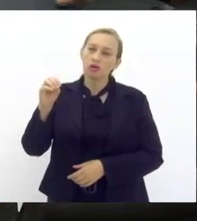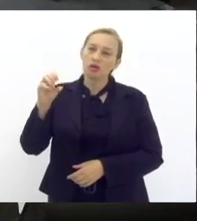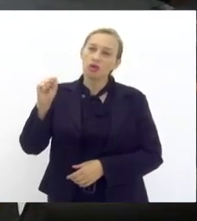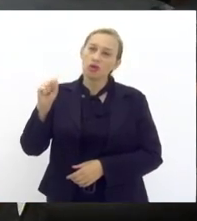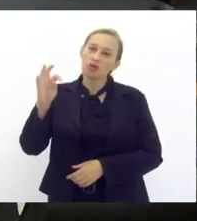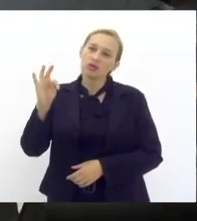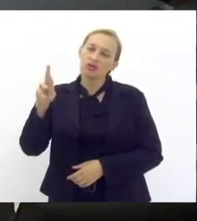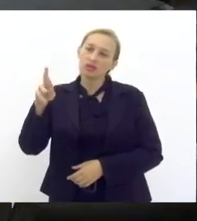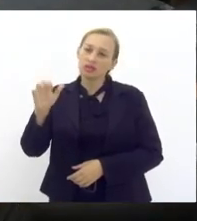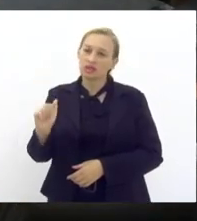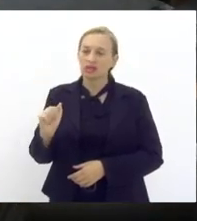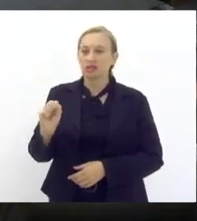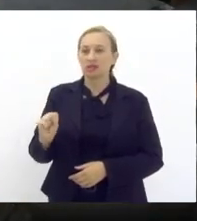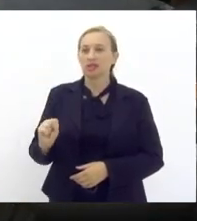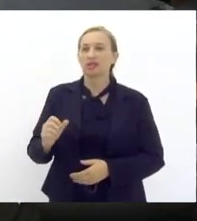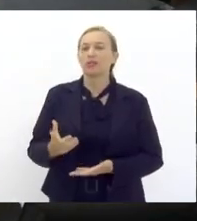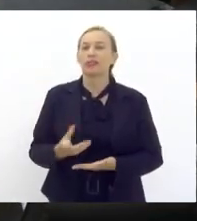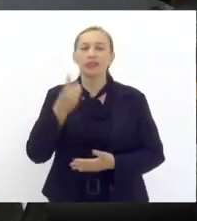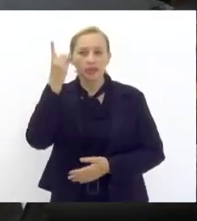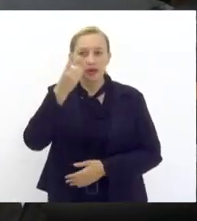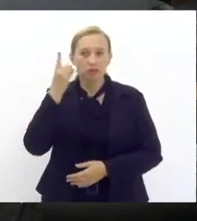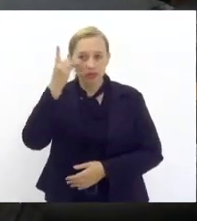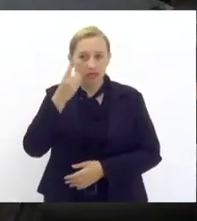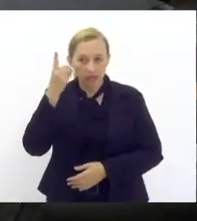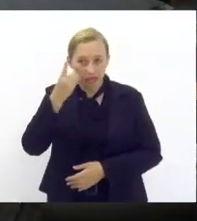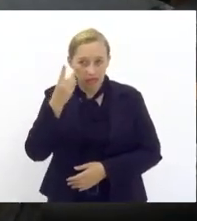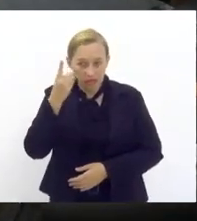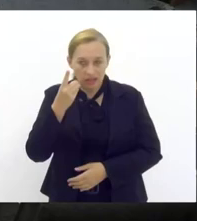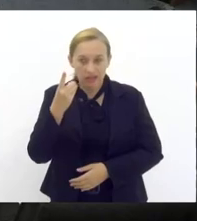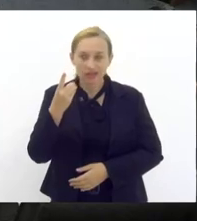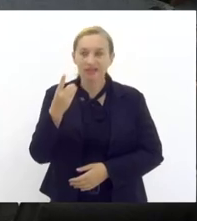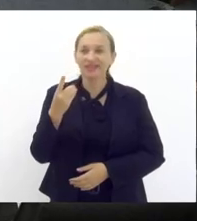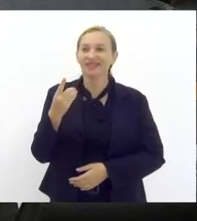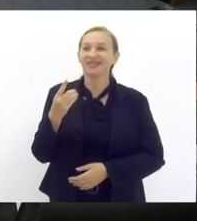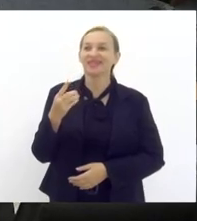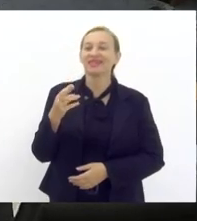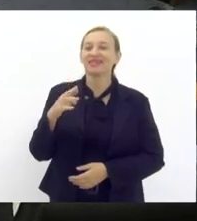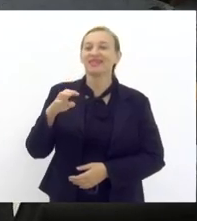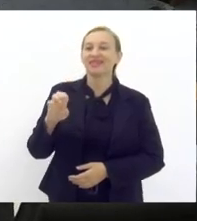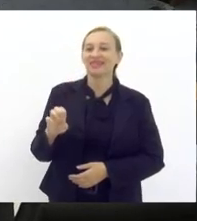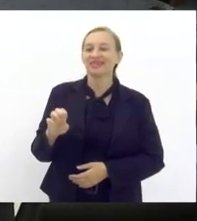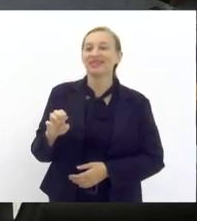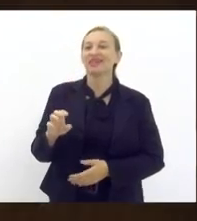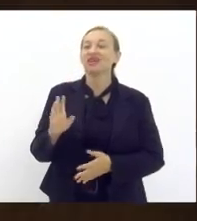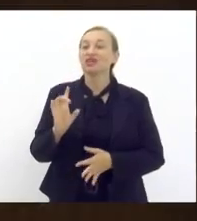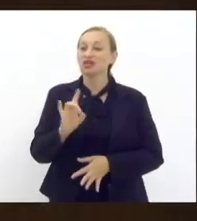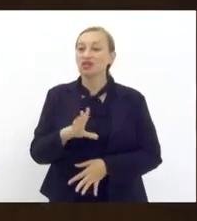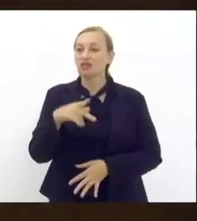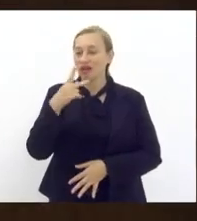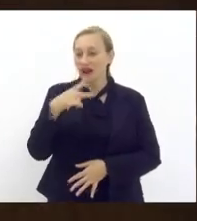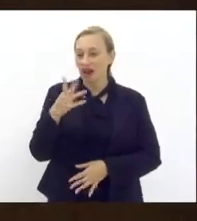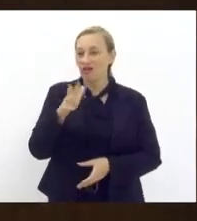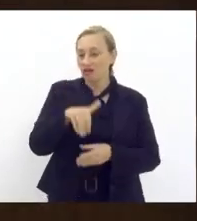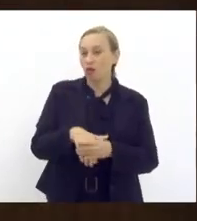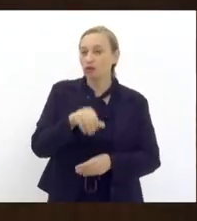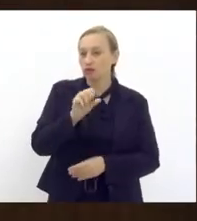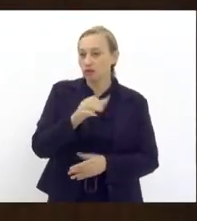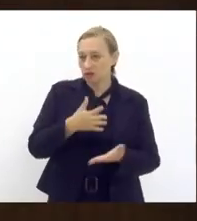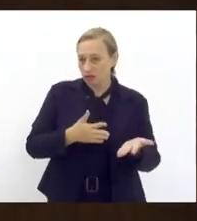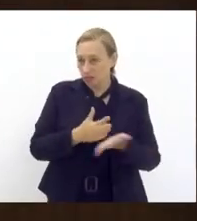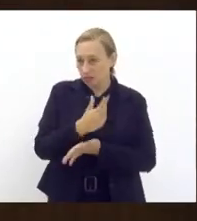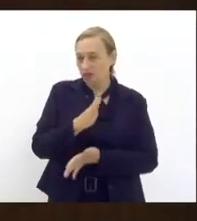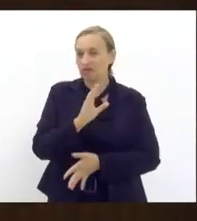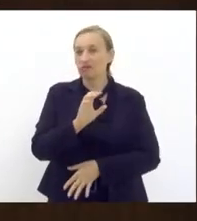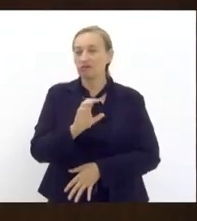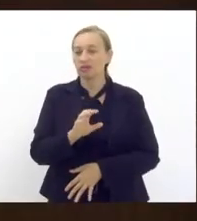Vamos lá. Deputada Rosângela Zeidan. Presidenta, eu quero não só, claro, reafirmar meu voto sim nessa declaração de